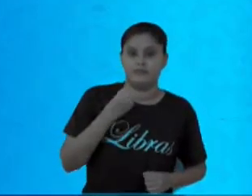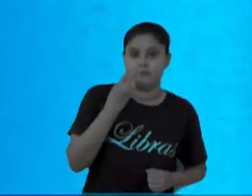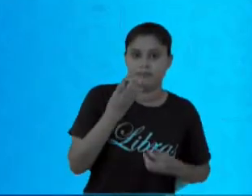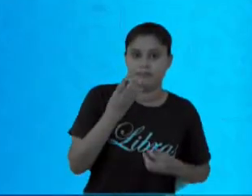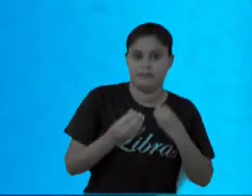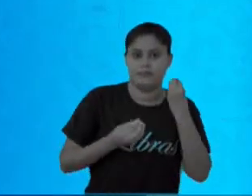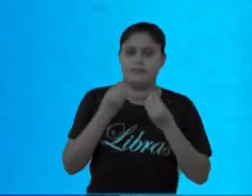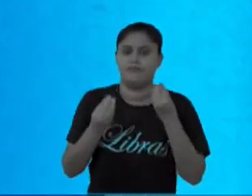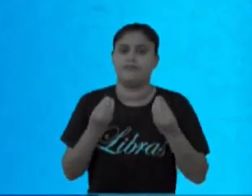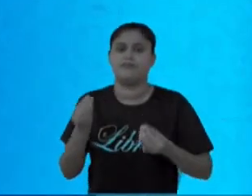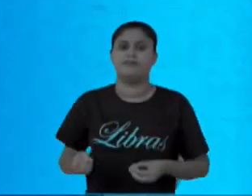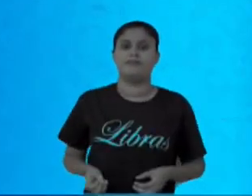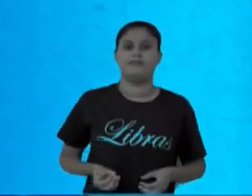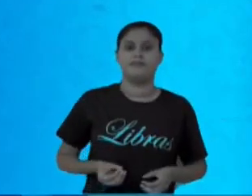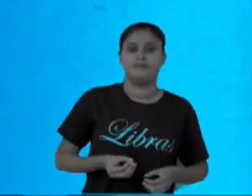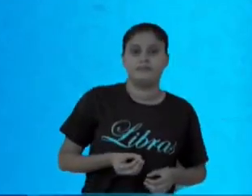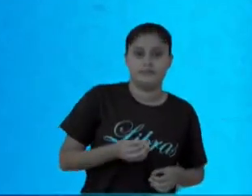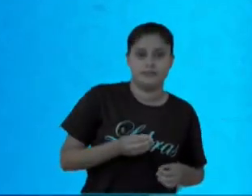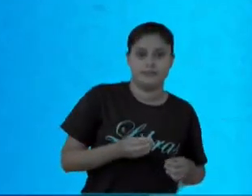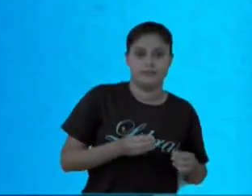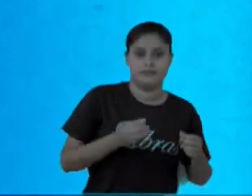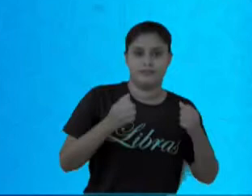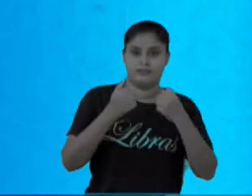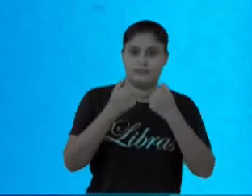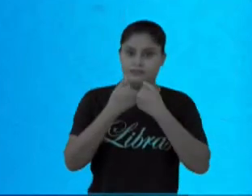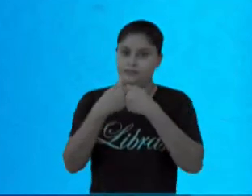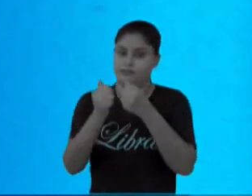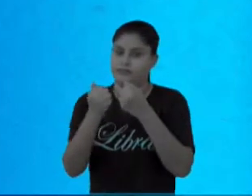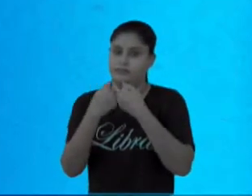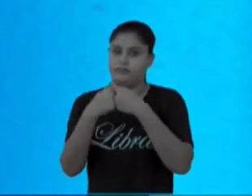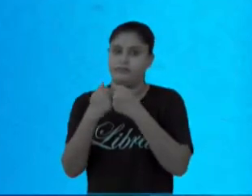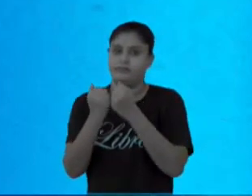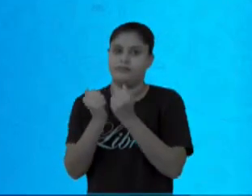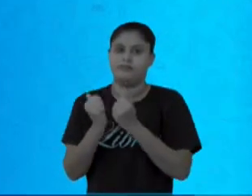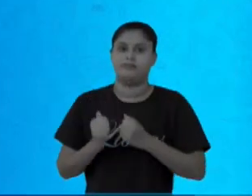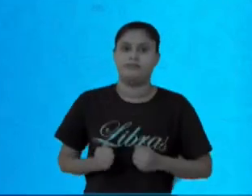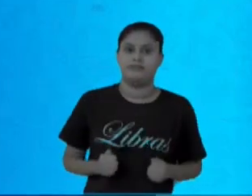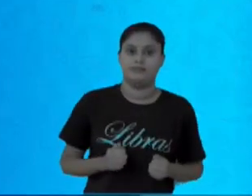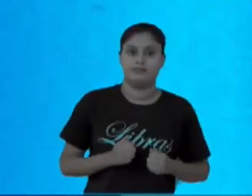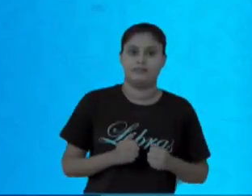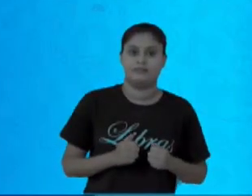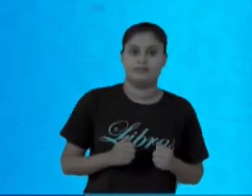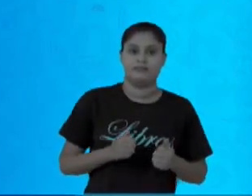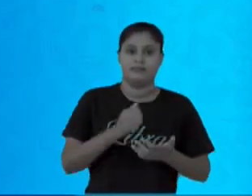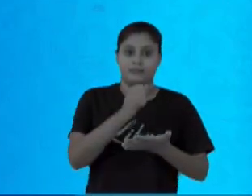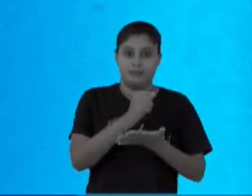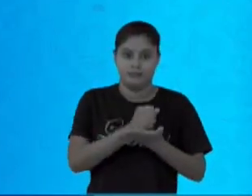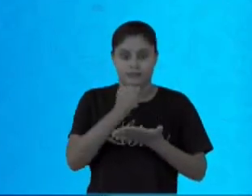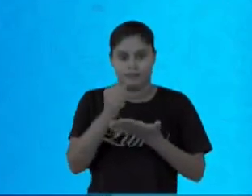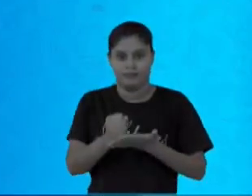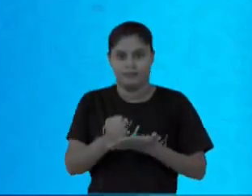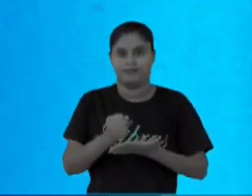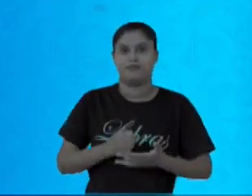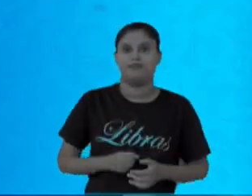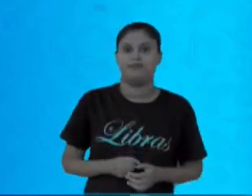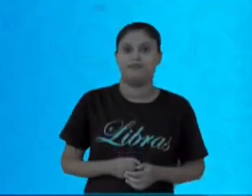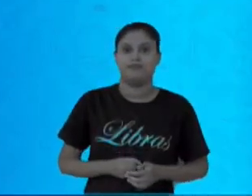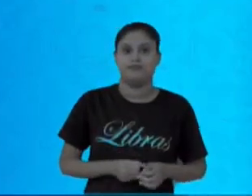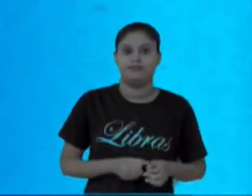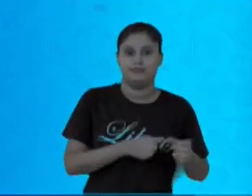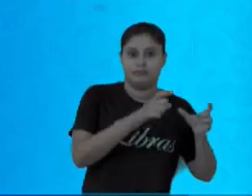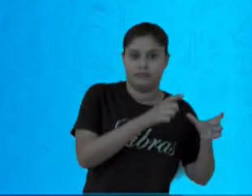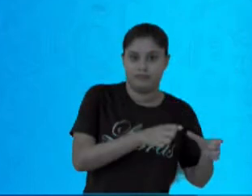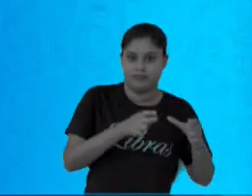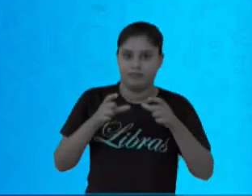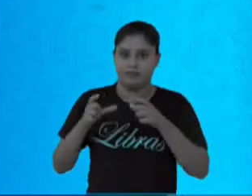cada comunidade, qual que é o seu meio de transporte, qual sua fonte de trabalho, né? Como se